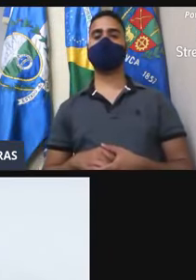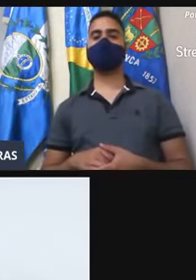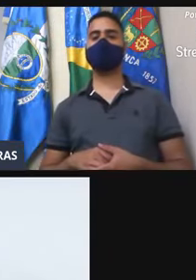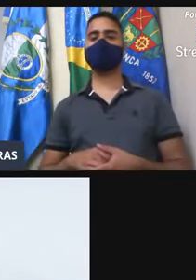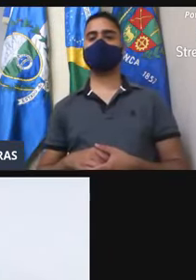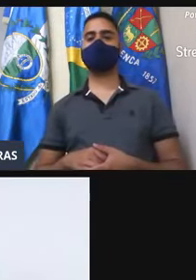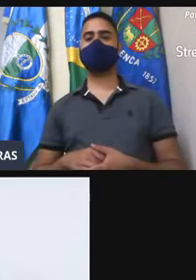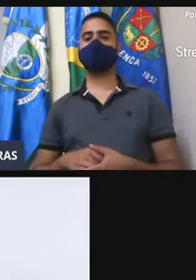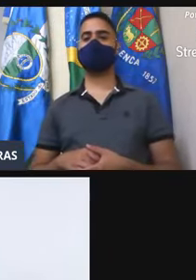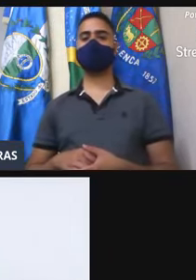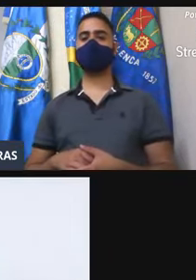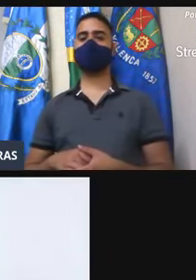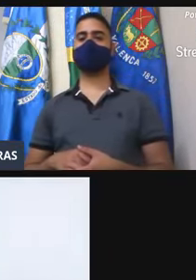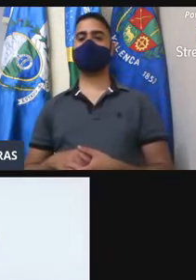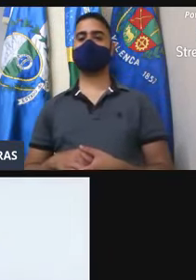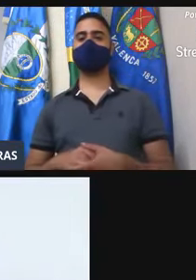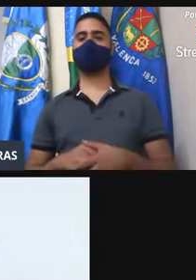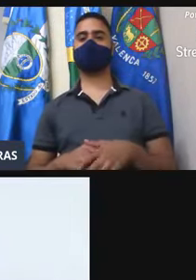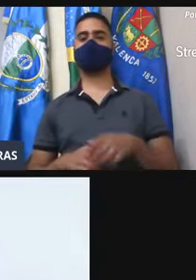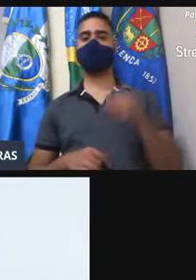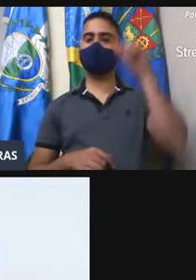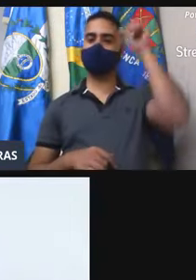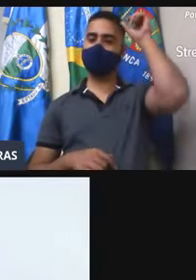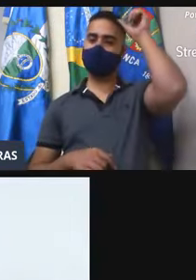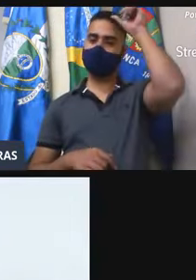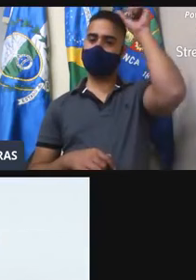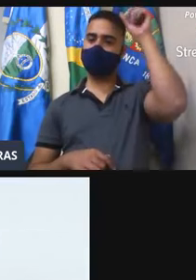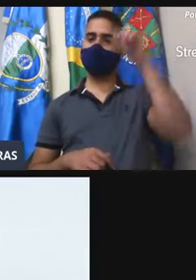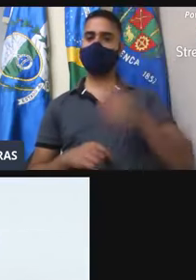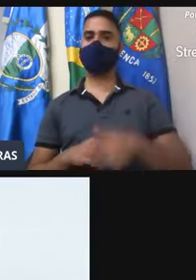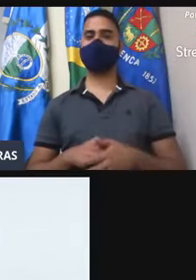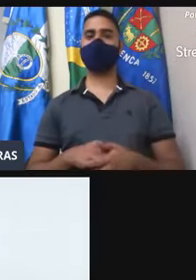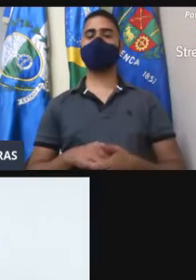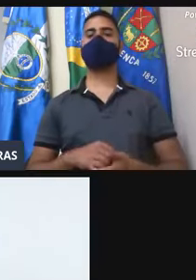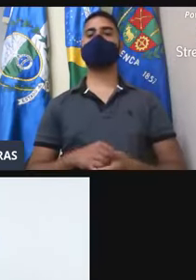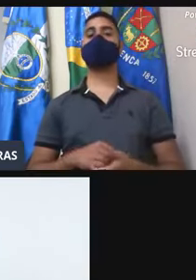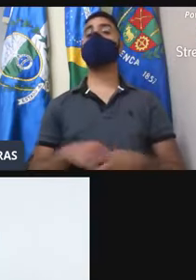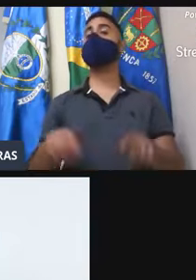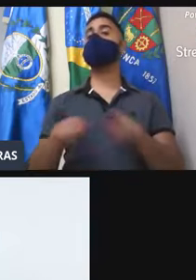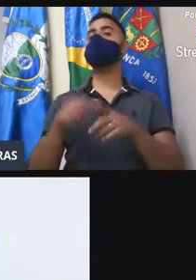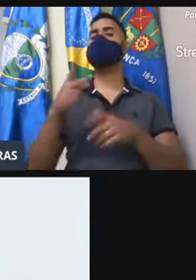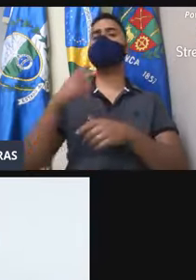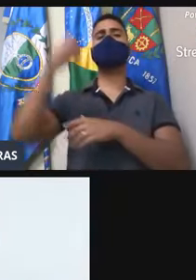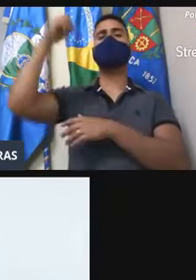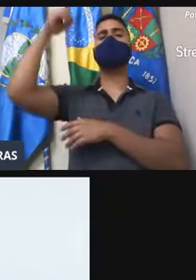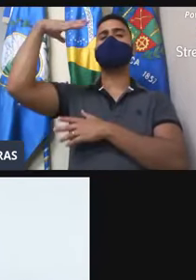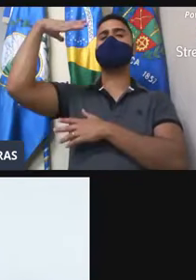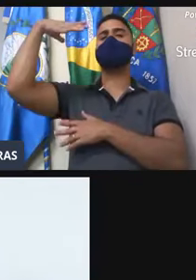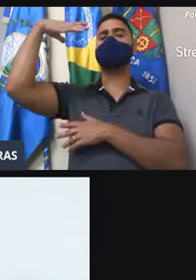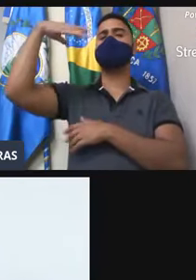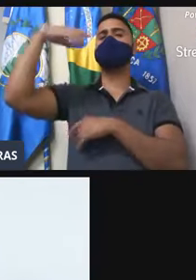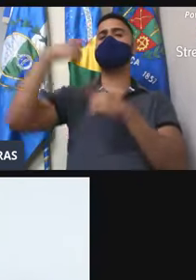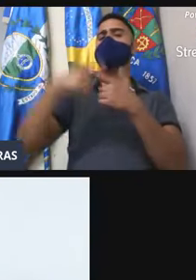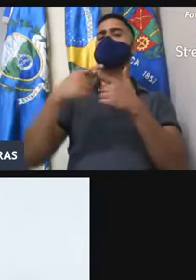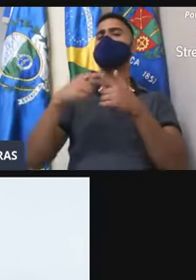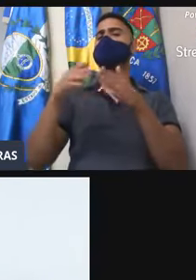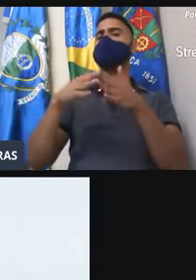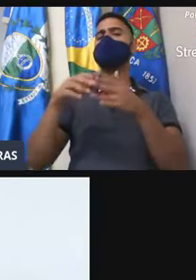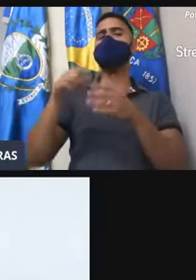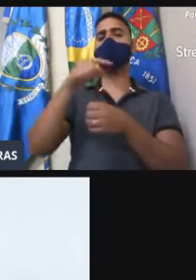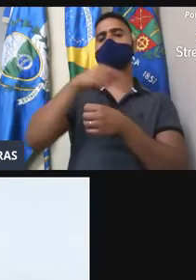Quero também lembrar a questão da iluminação naquele trecho que eu solicito ali da